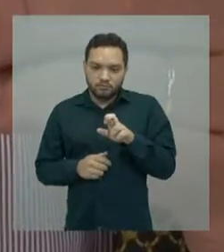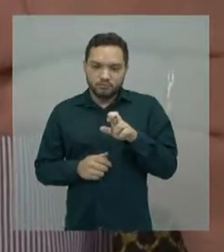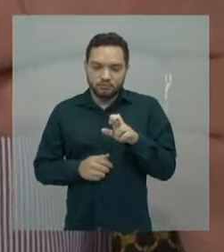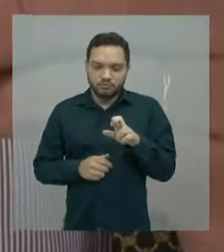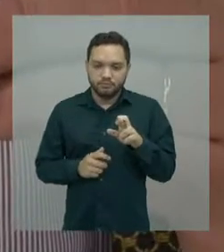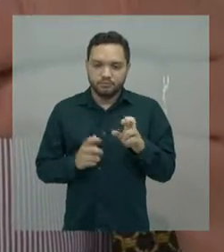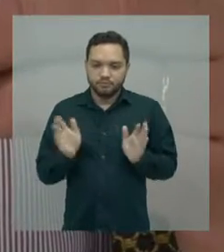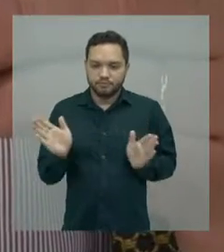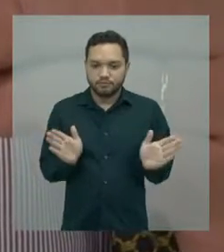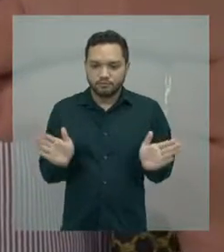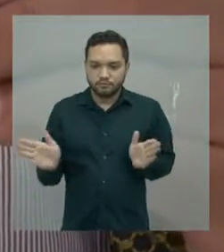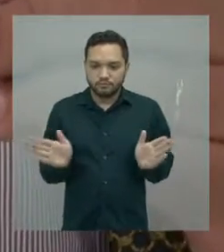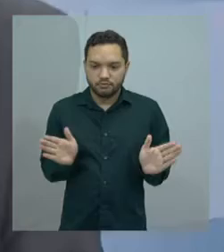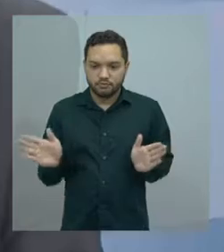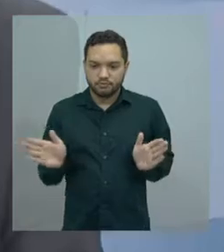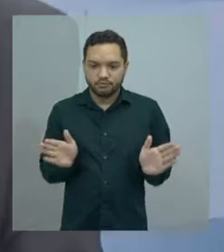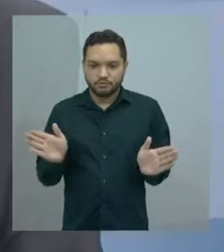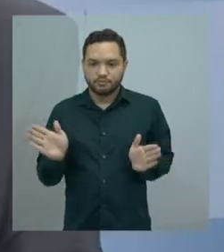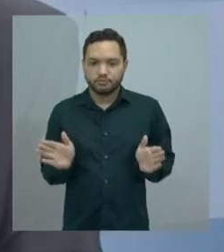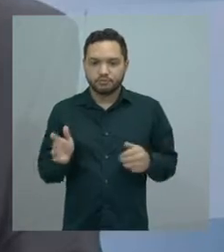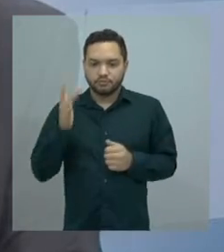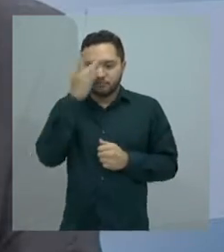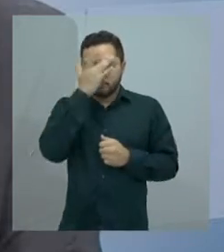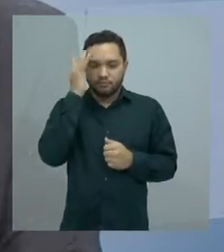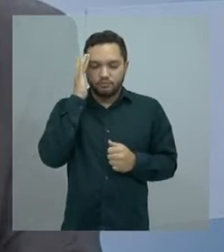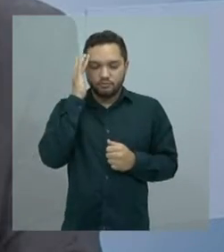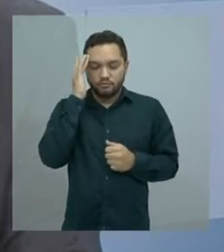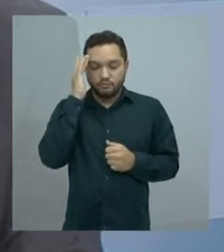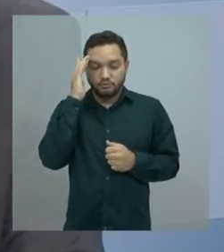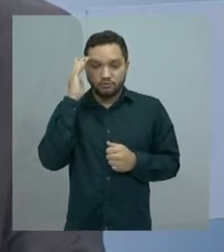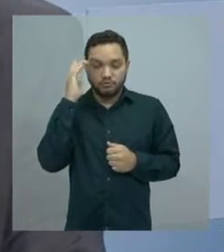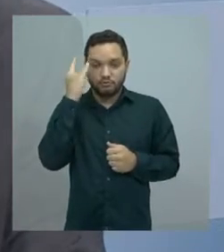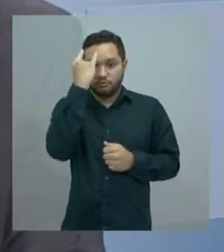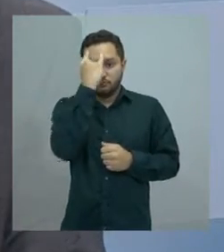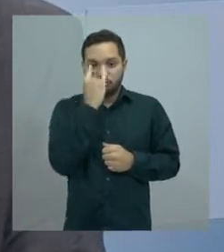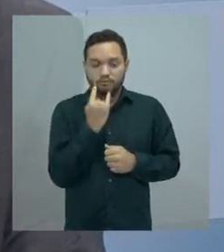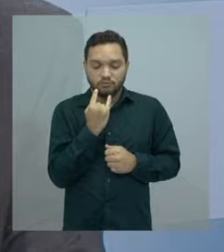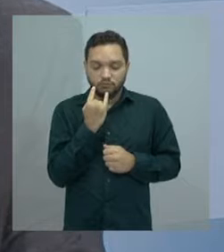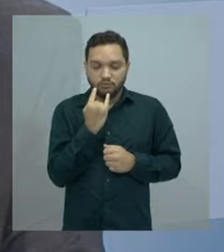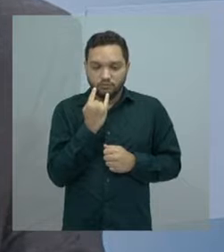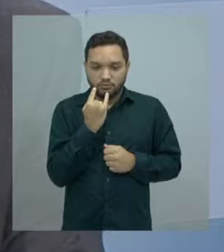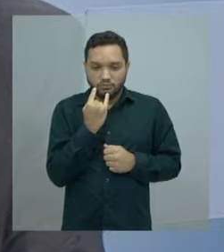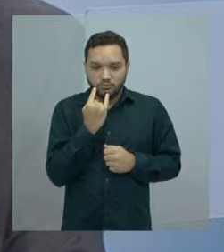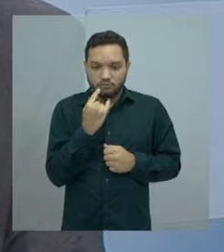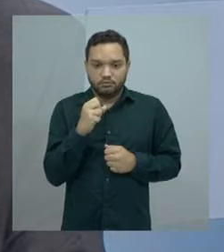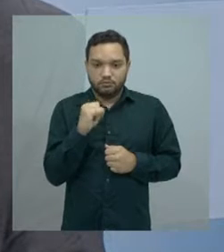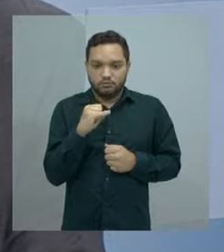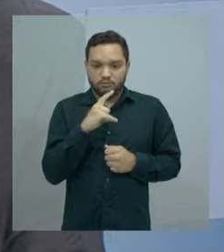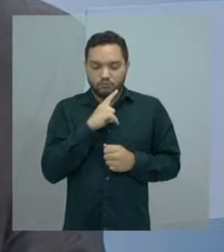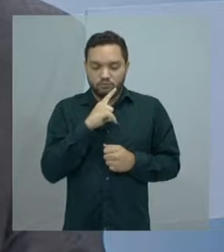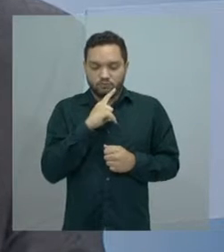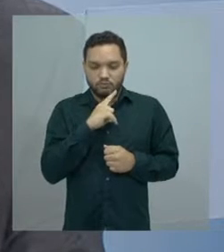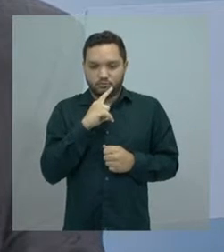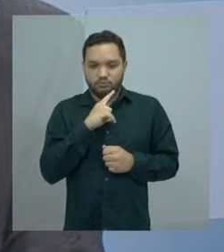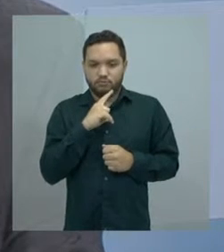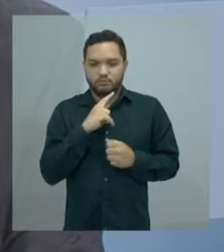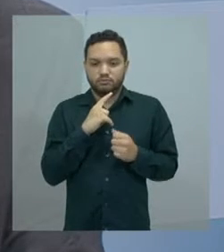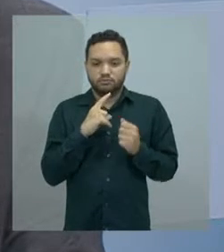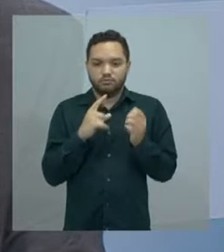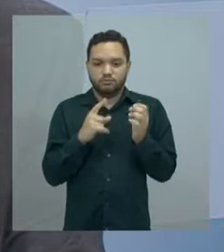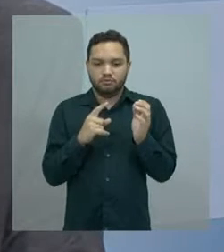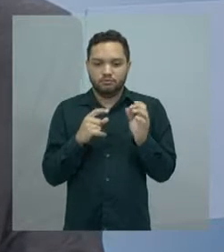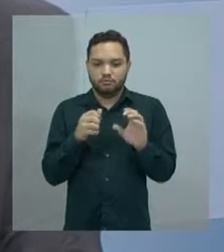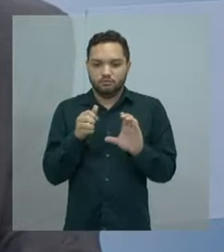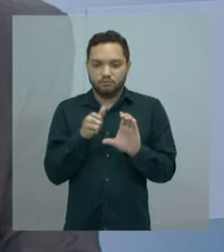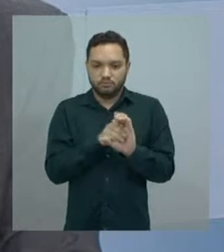acessível. As pessoas portadoras de deficiência visual, com um aplicativo para elas